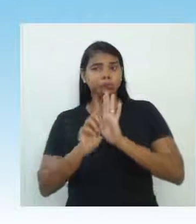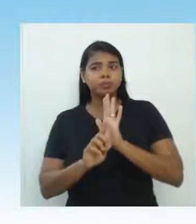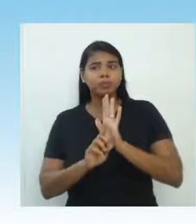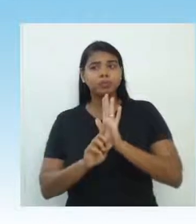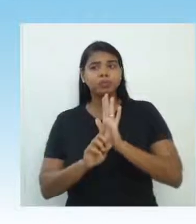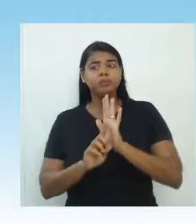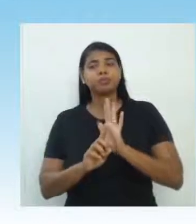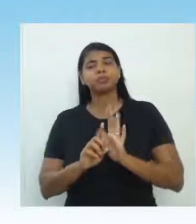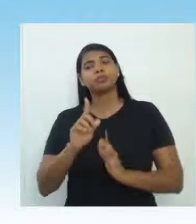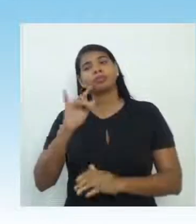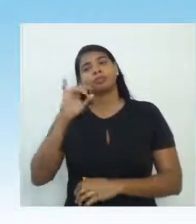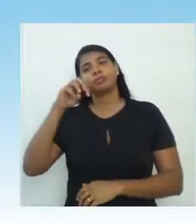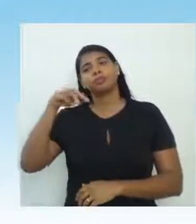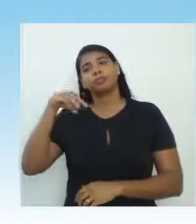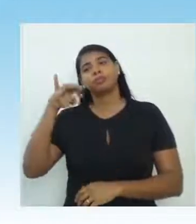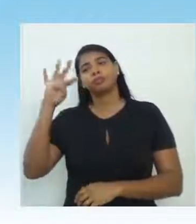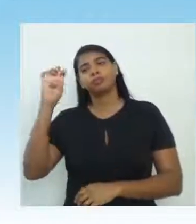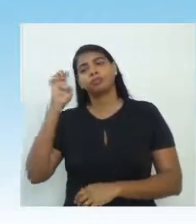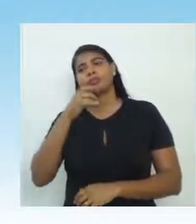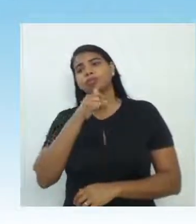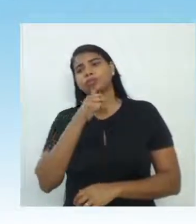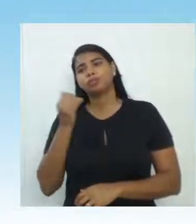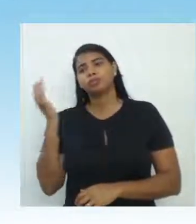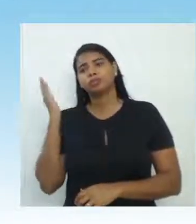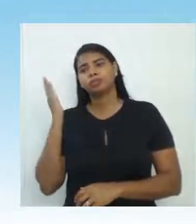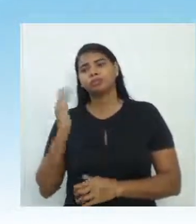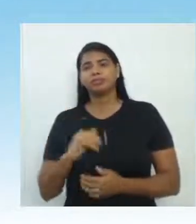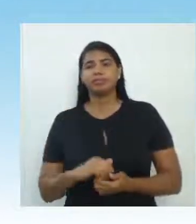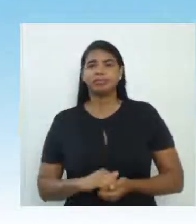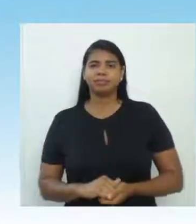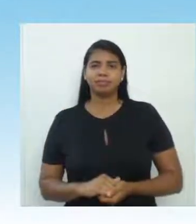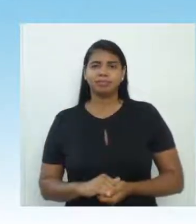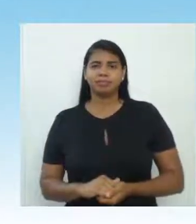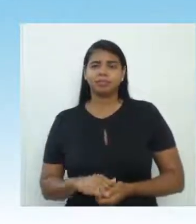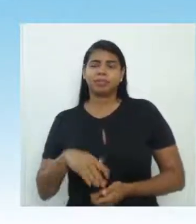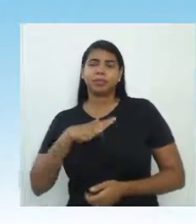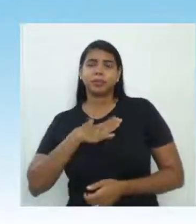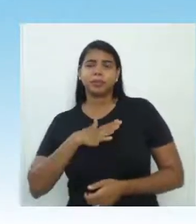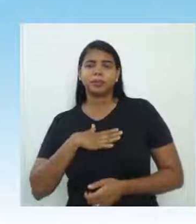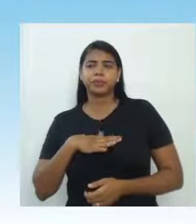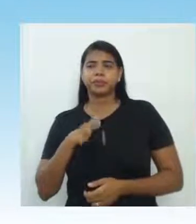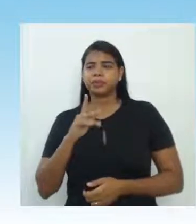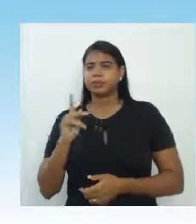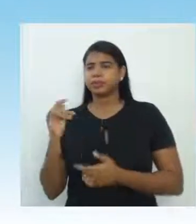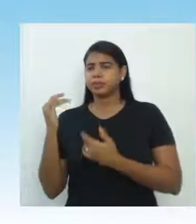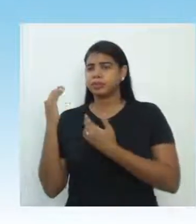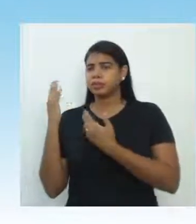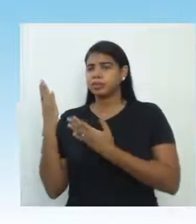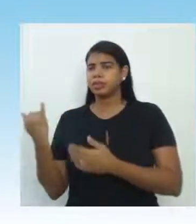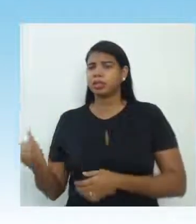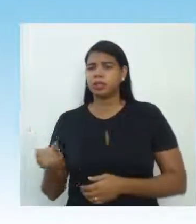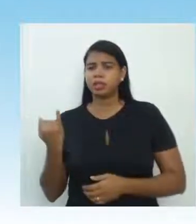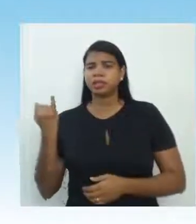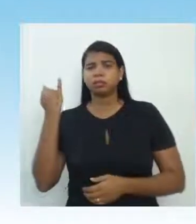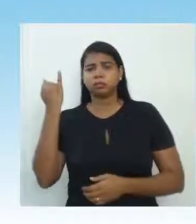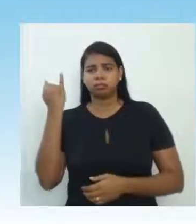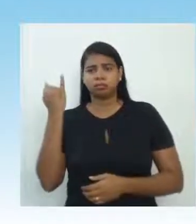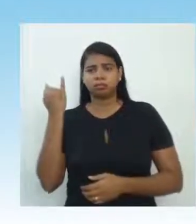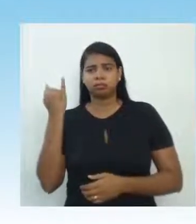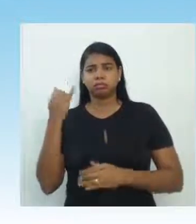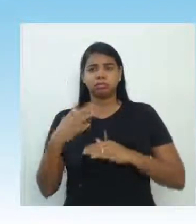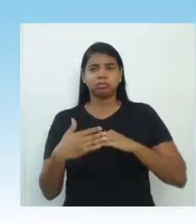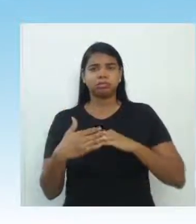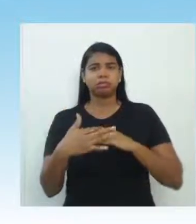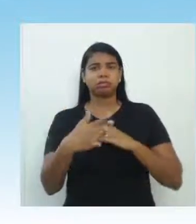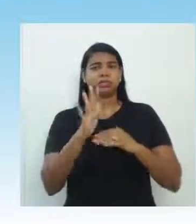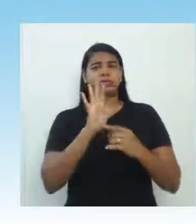limites. Ô professora, e falando sobre isso, ainda eu gostaria de um ponto importante, poderia prosseguir, algo que eu